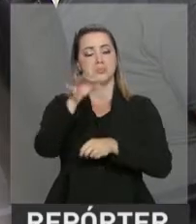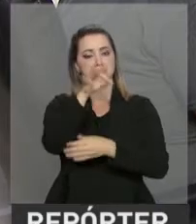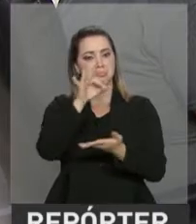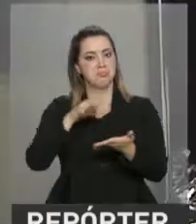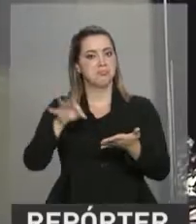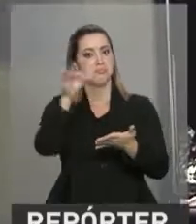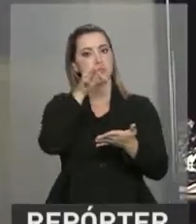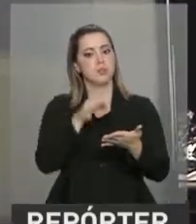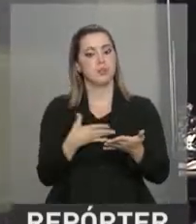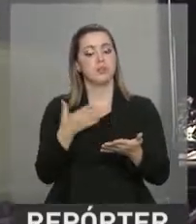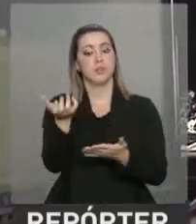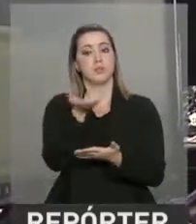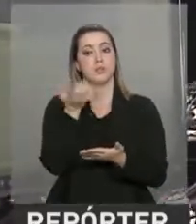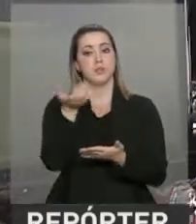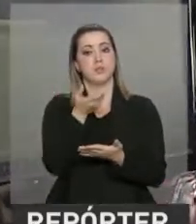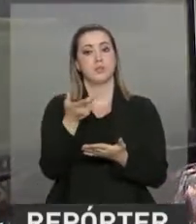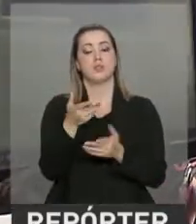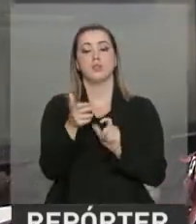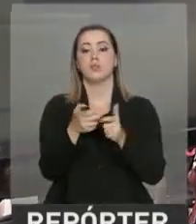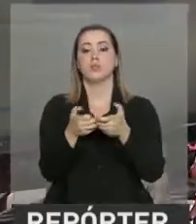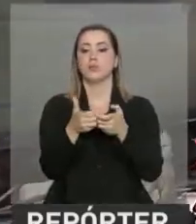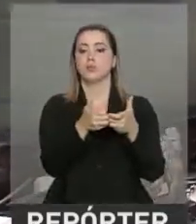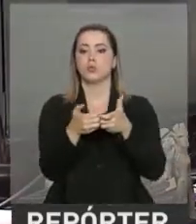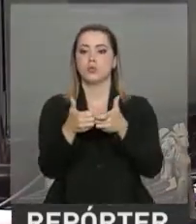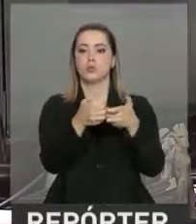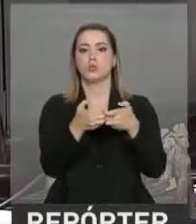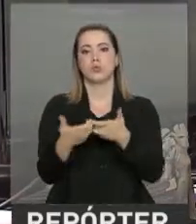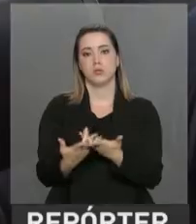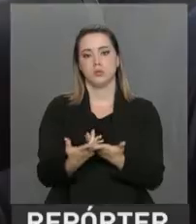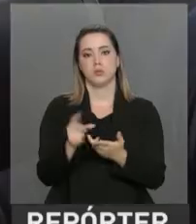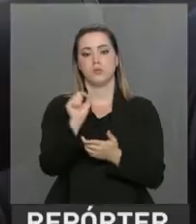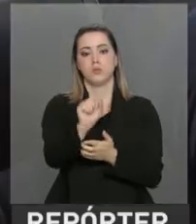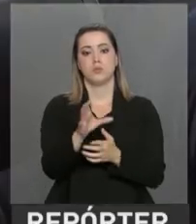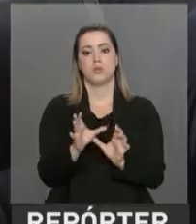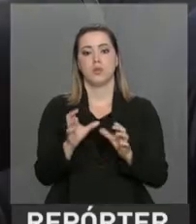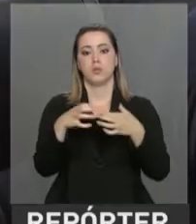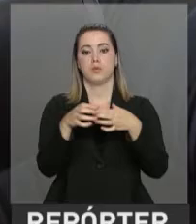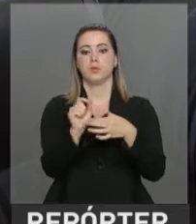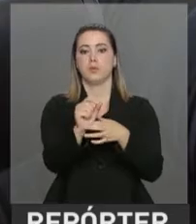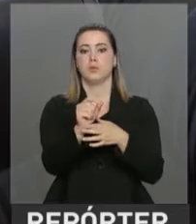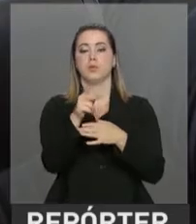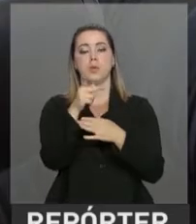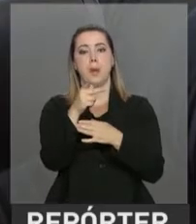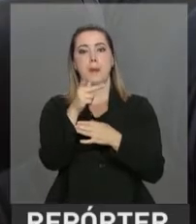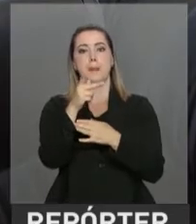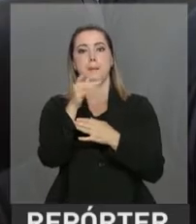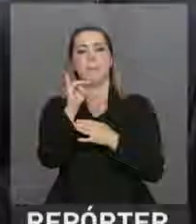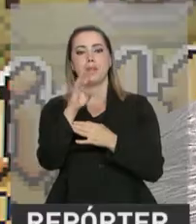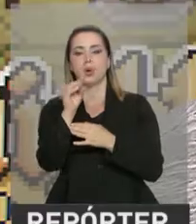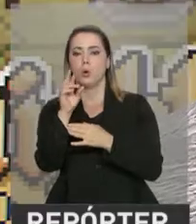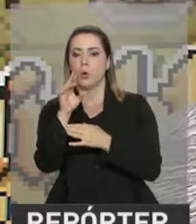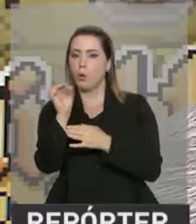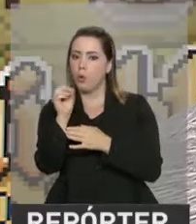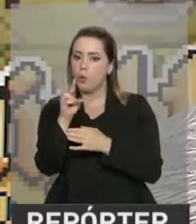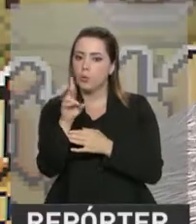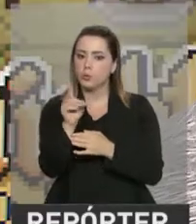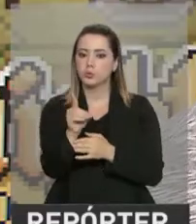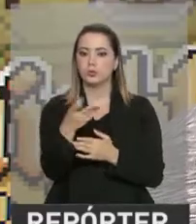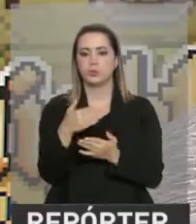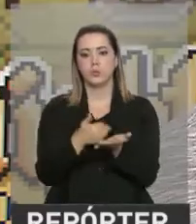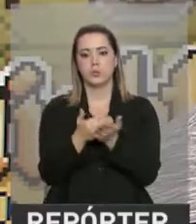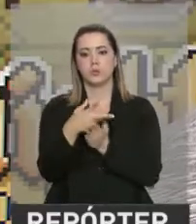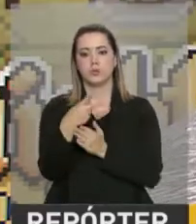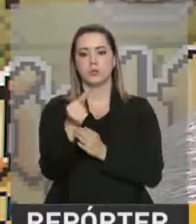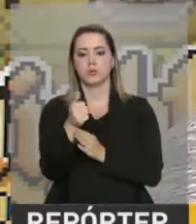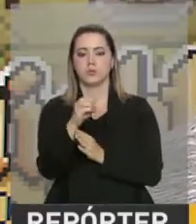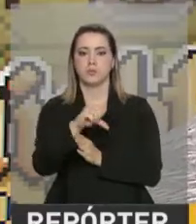um negócio de jogos eletrônicos com a ajuda da incubadora de empresas da unb abbey road nasceu em 2009 na época não tinha nenhum